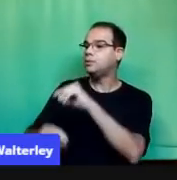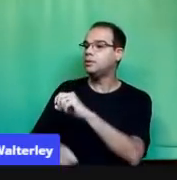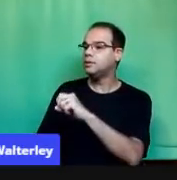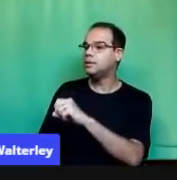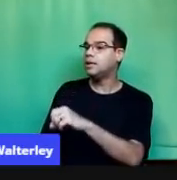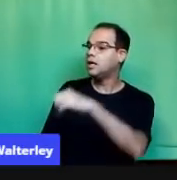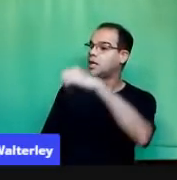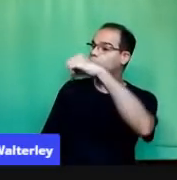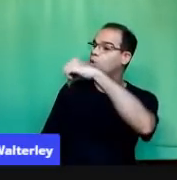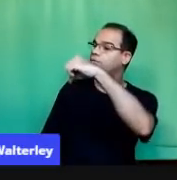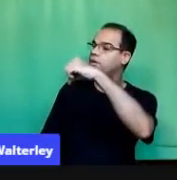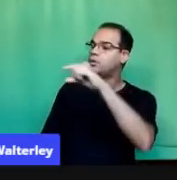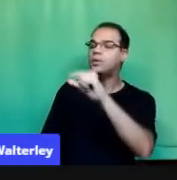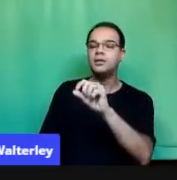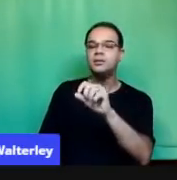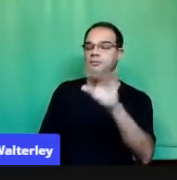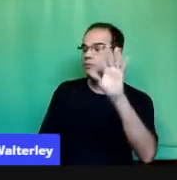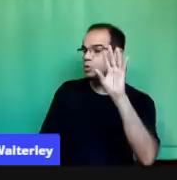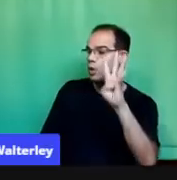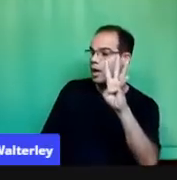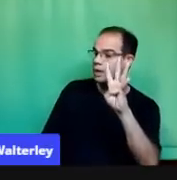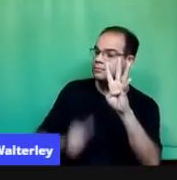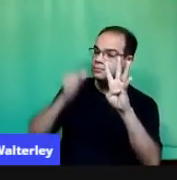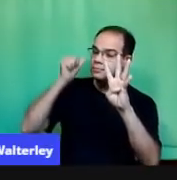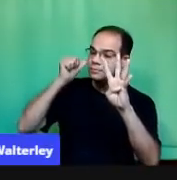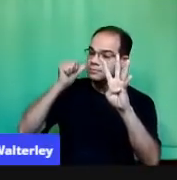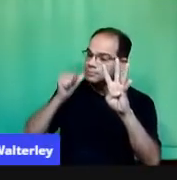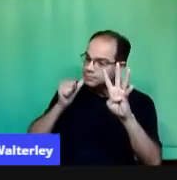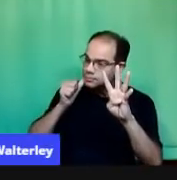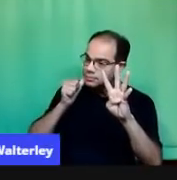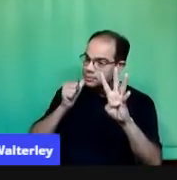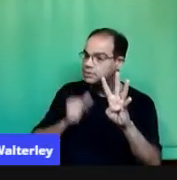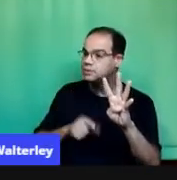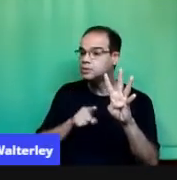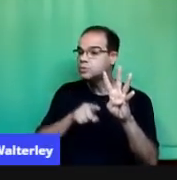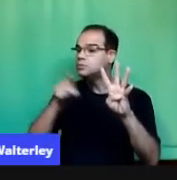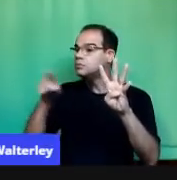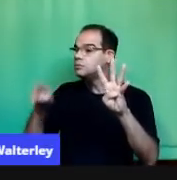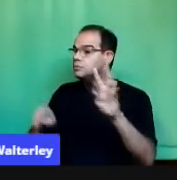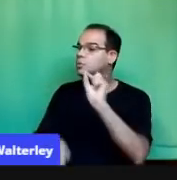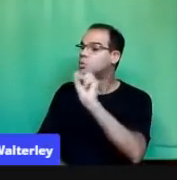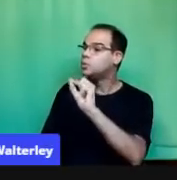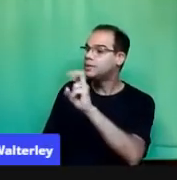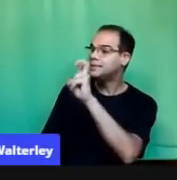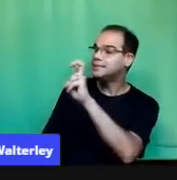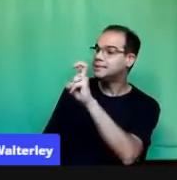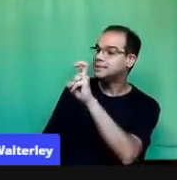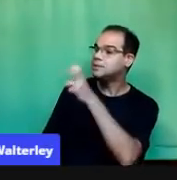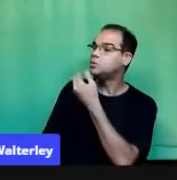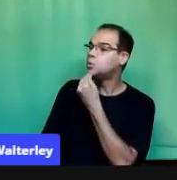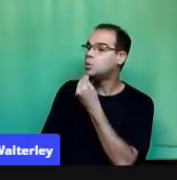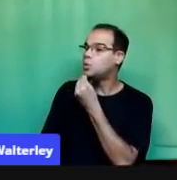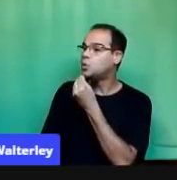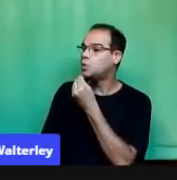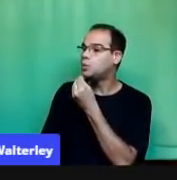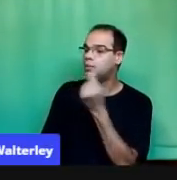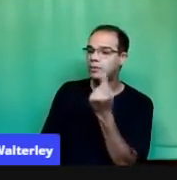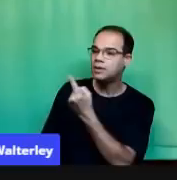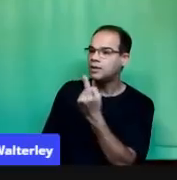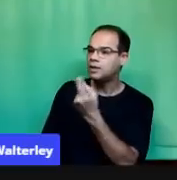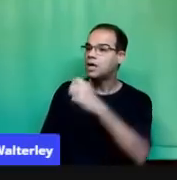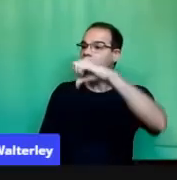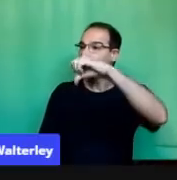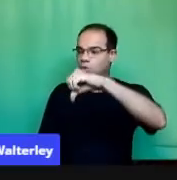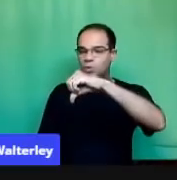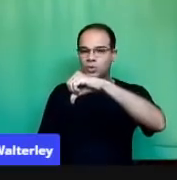consegue reconhecer o número. Se eu colocar o número 9 para ela, ela ainda não vai